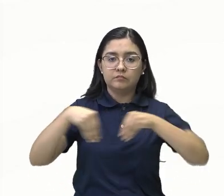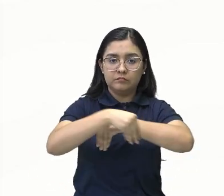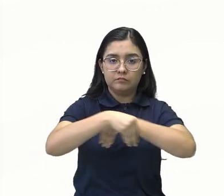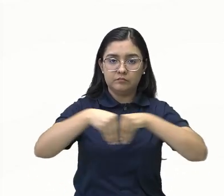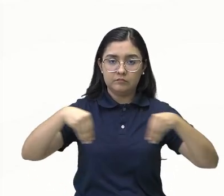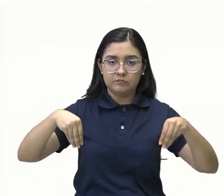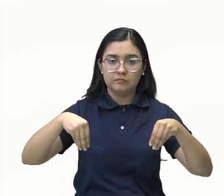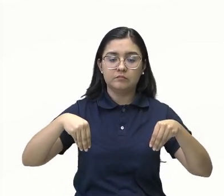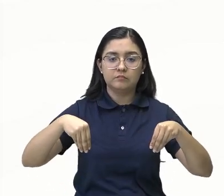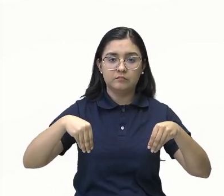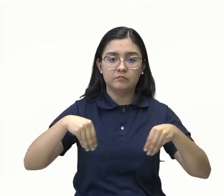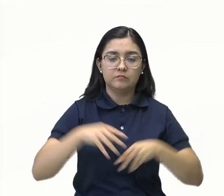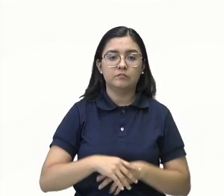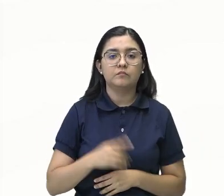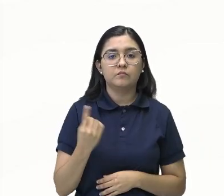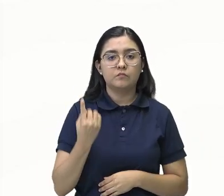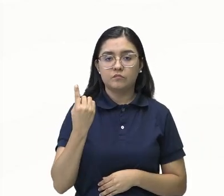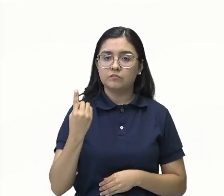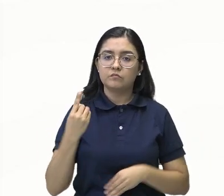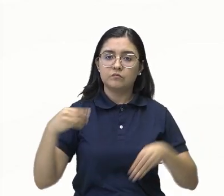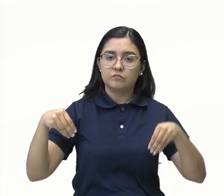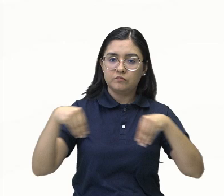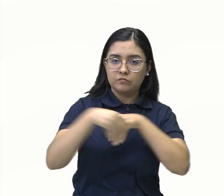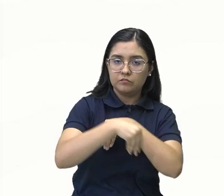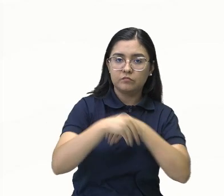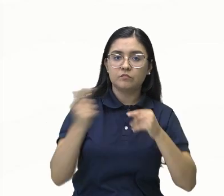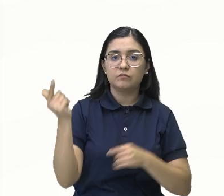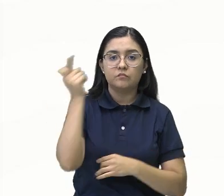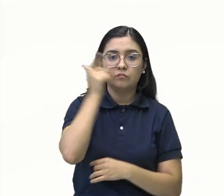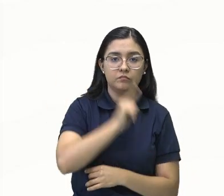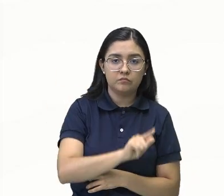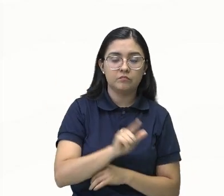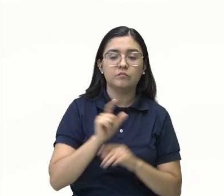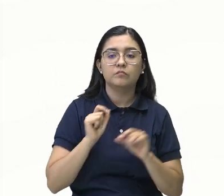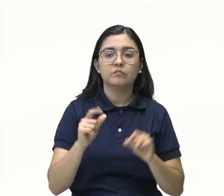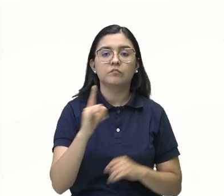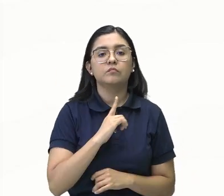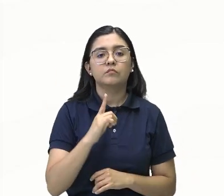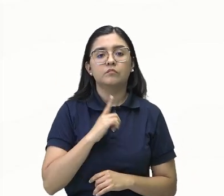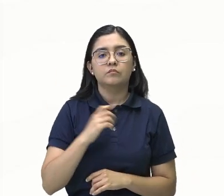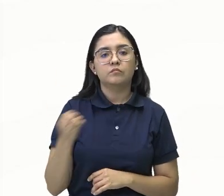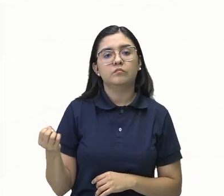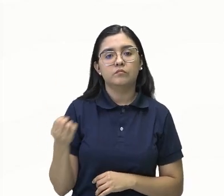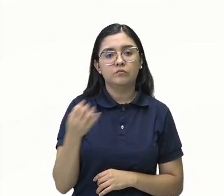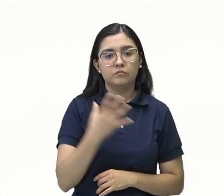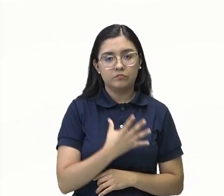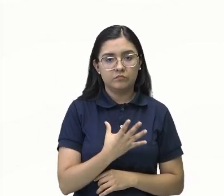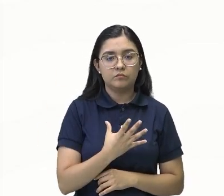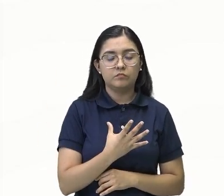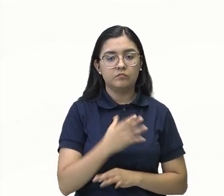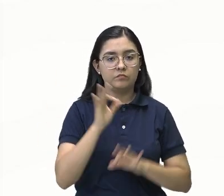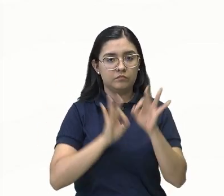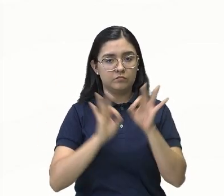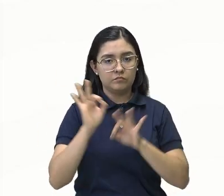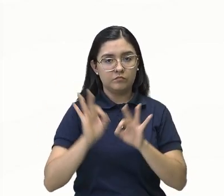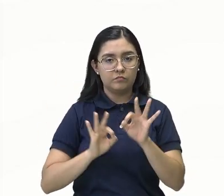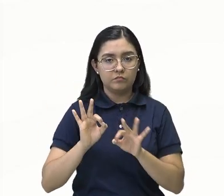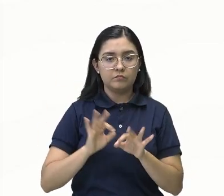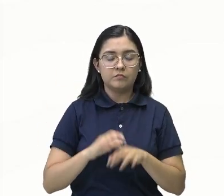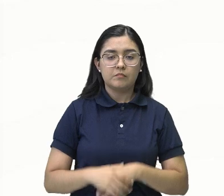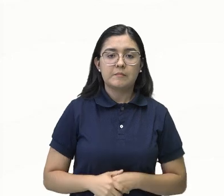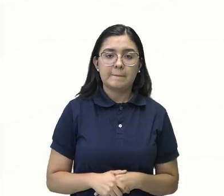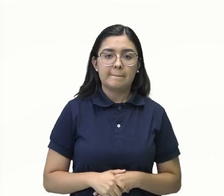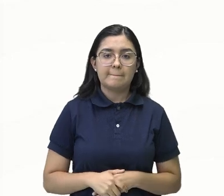né? Saber ali, trocando apenas um elemento, eu vou conseguir, né, ter uma nova ordem, tá bom?